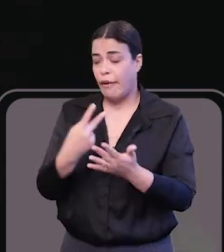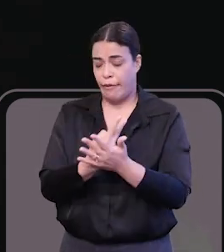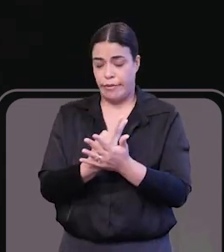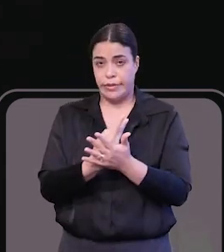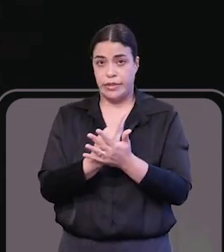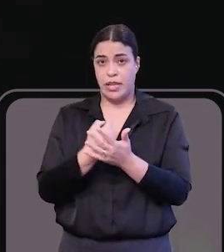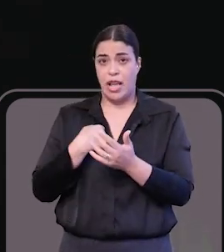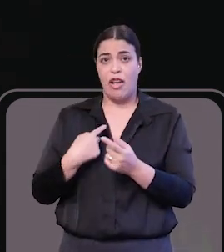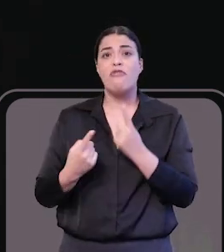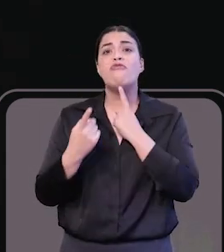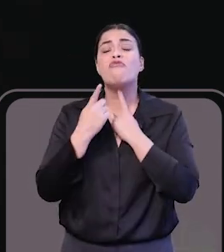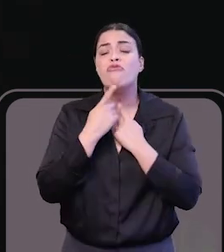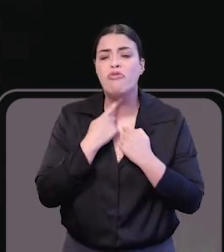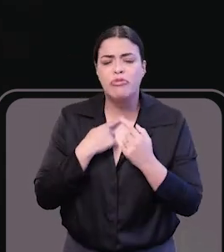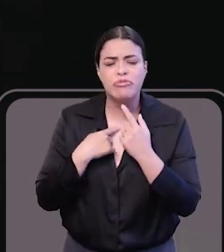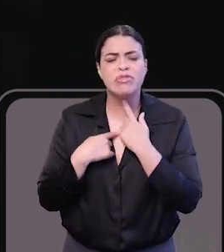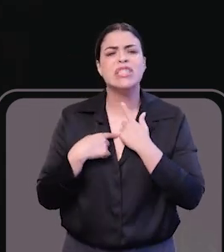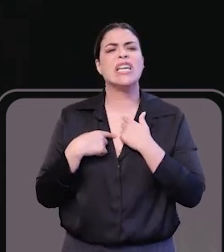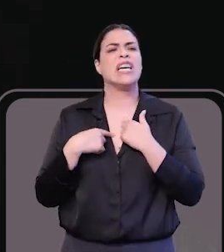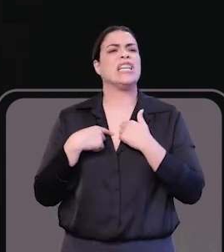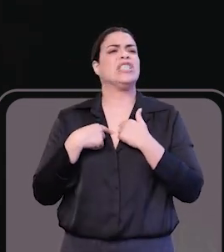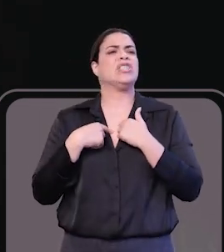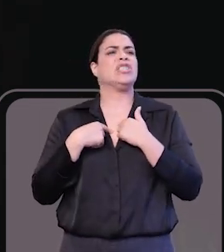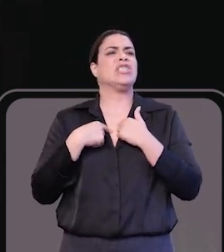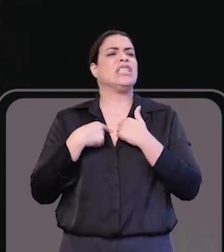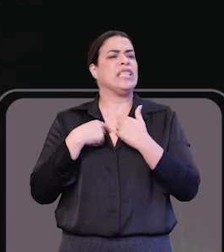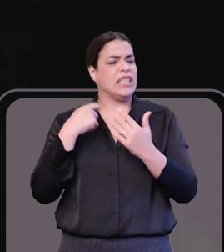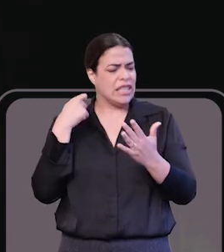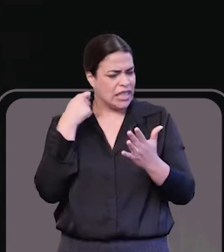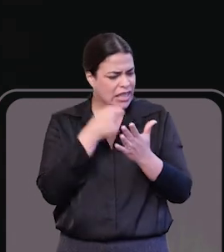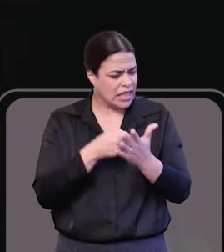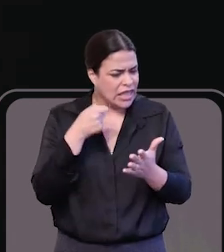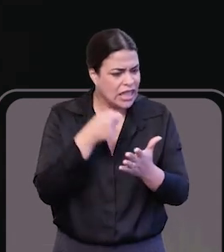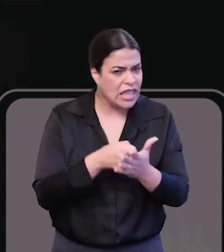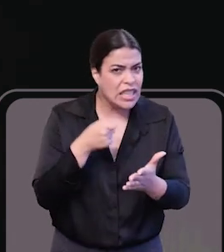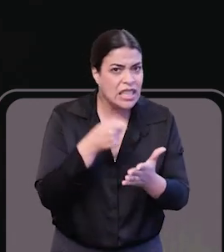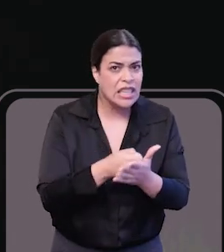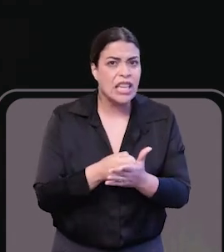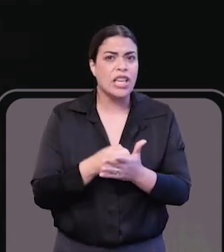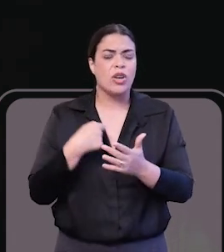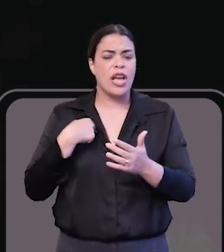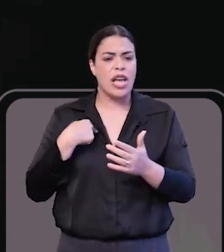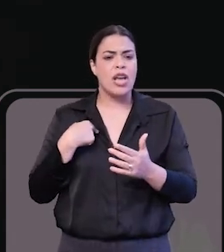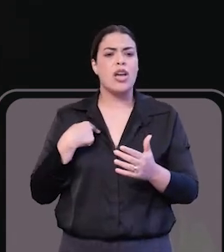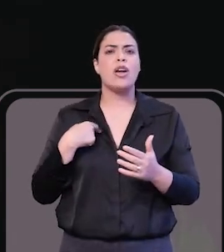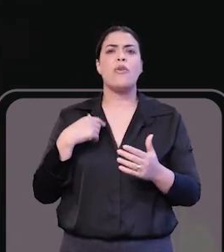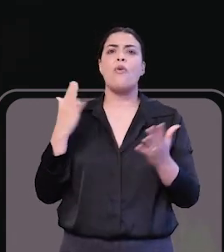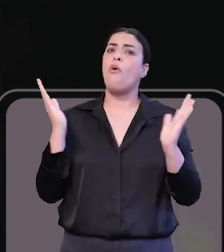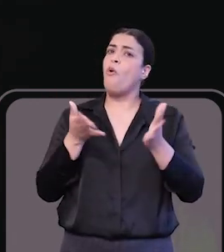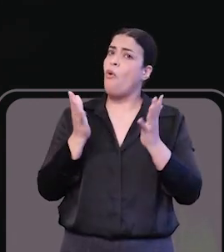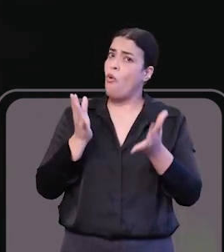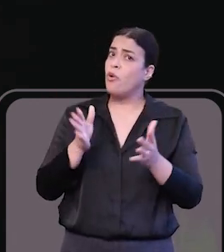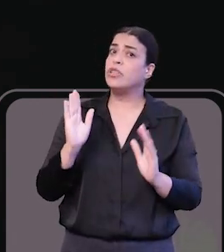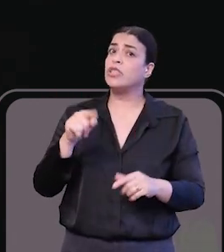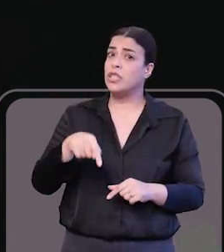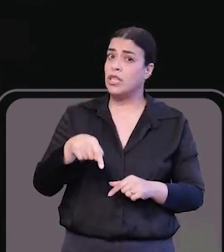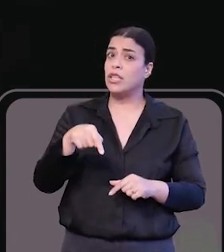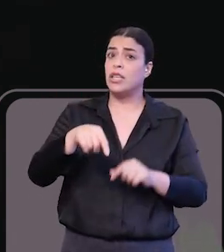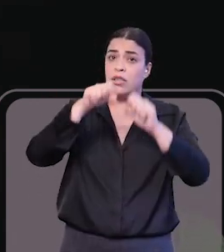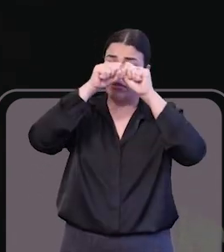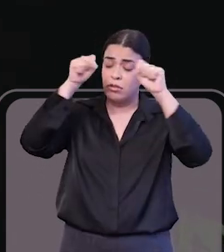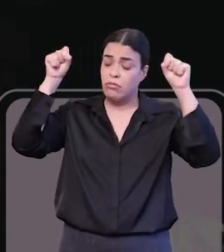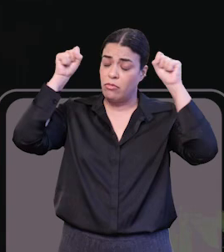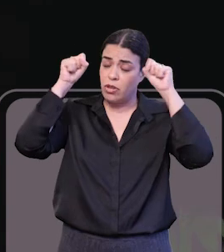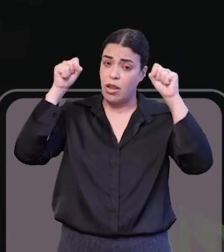eu com vontade e determinação de aprender fui à luta e hoje estou no tribunal